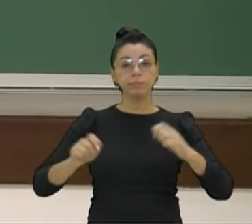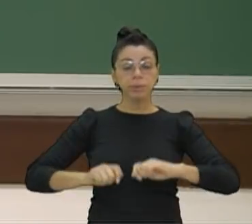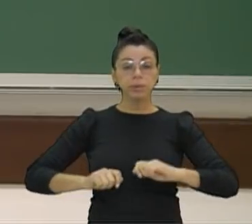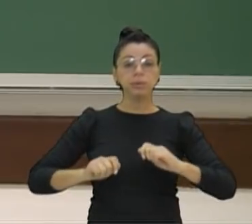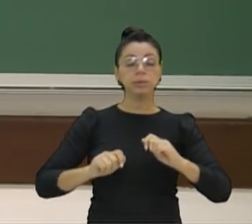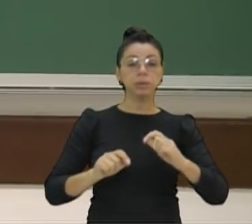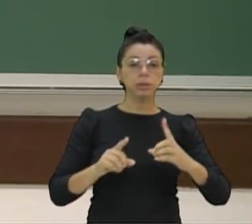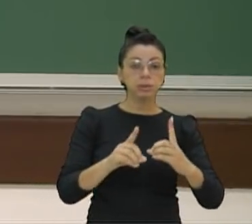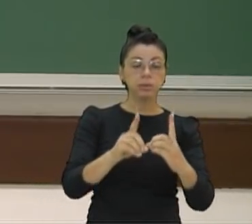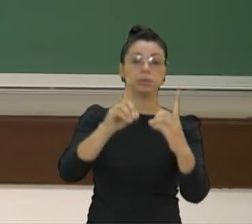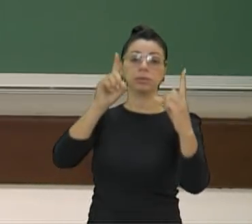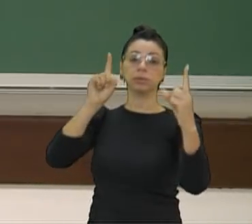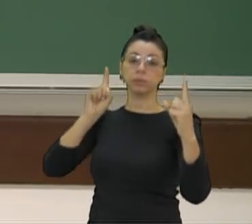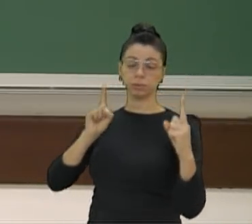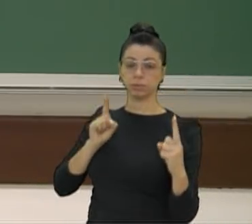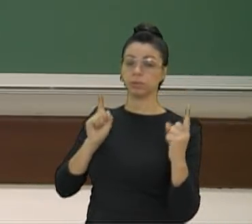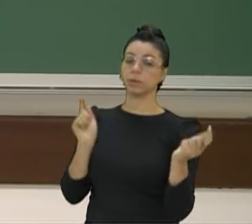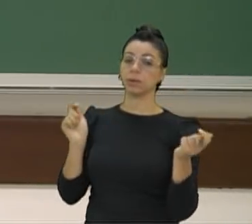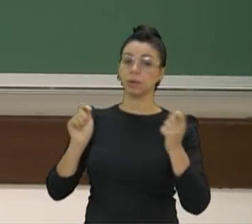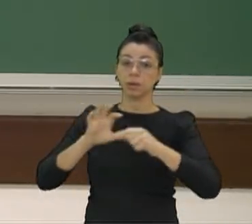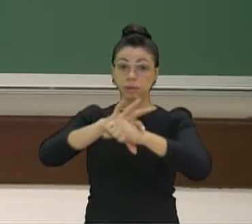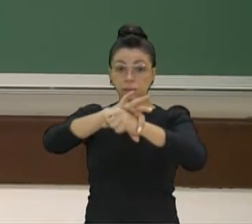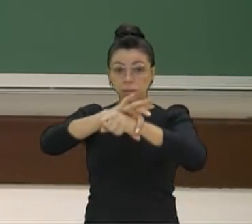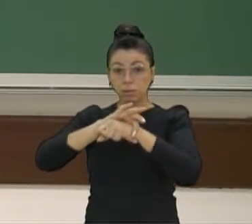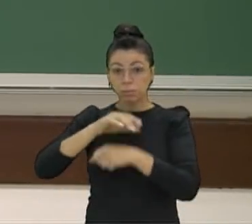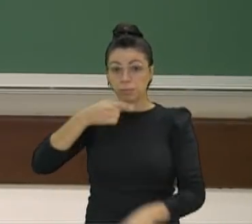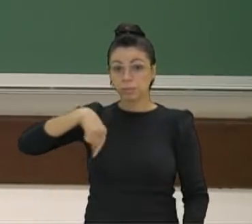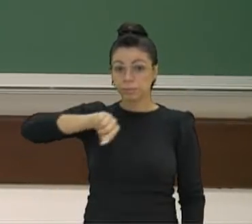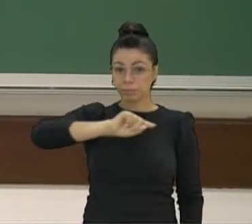distância é mais seguro para todos nós.